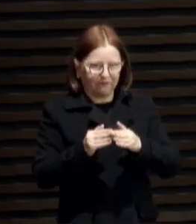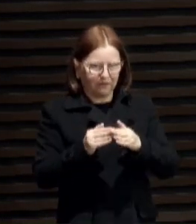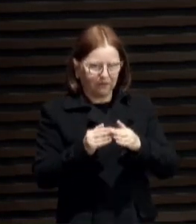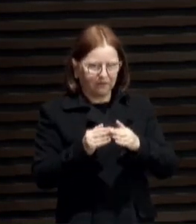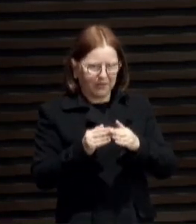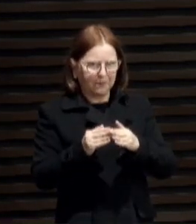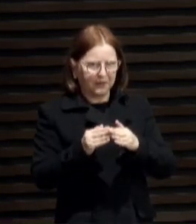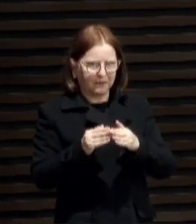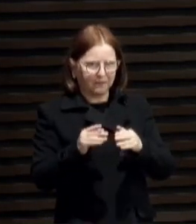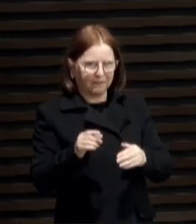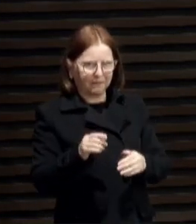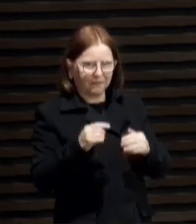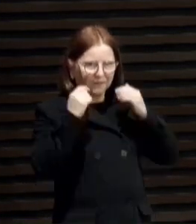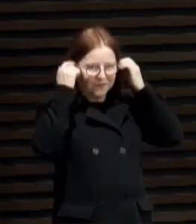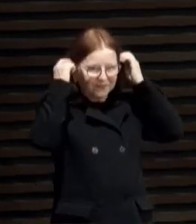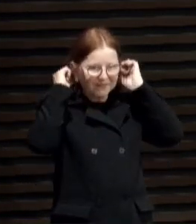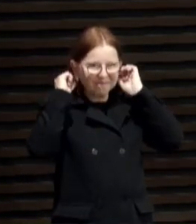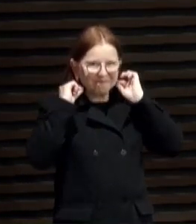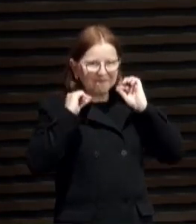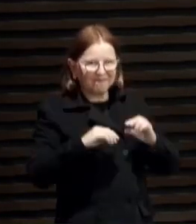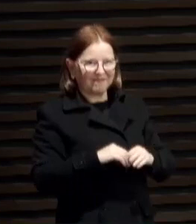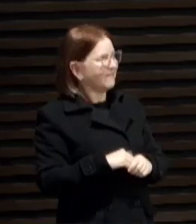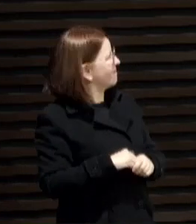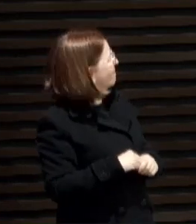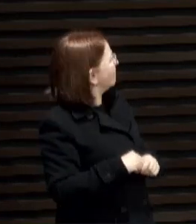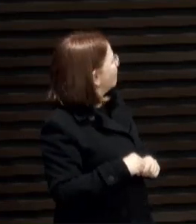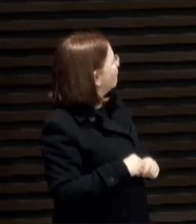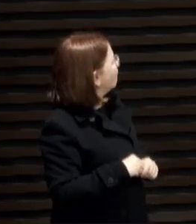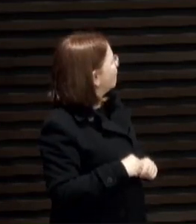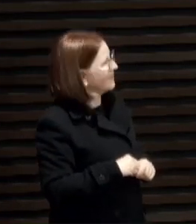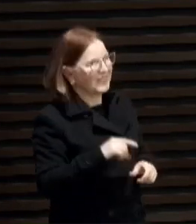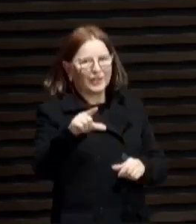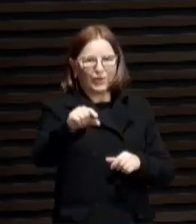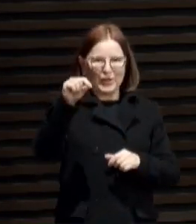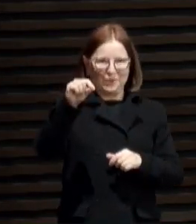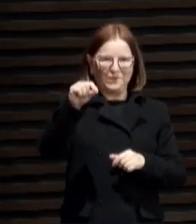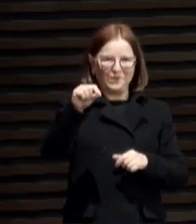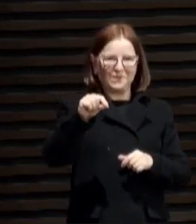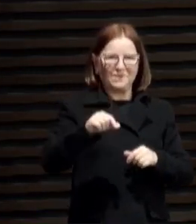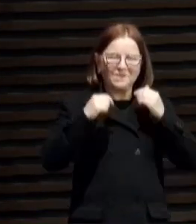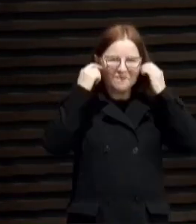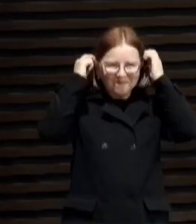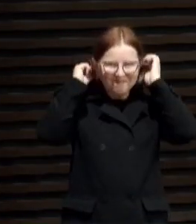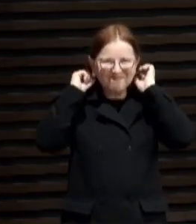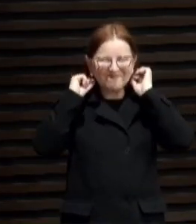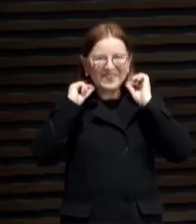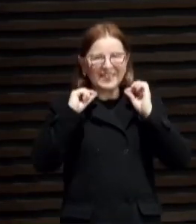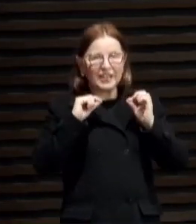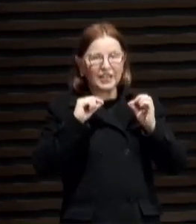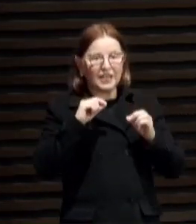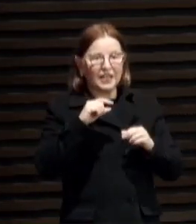Carecemos desesperadamente de sermos retirados do império das trevas, da escravidão do